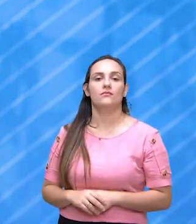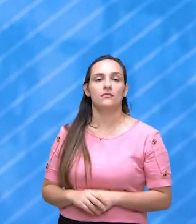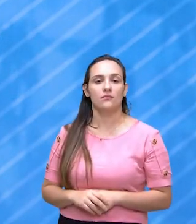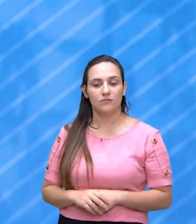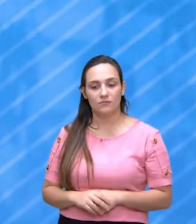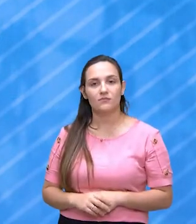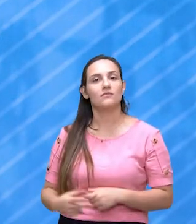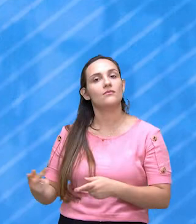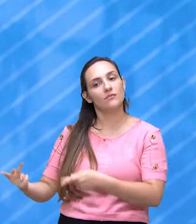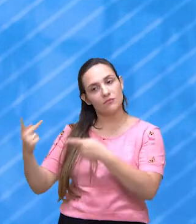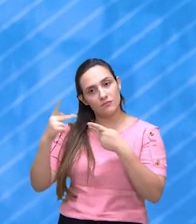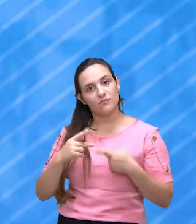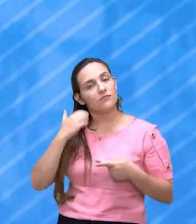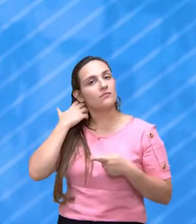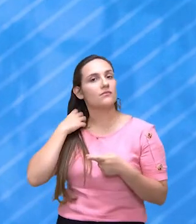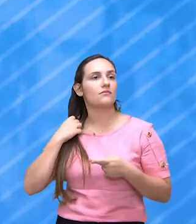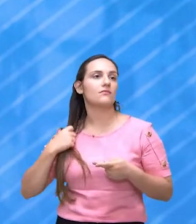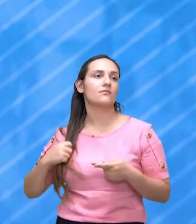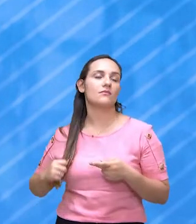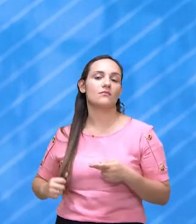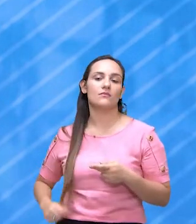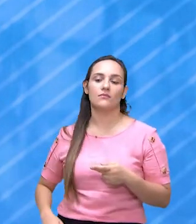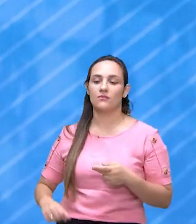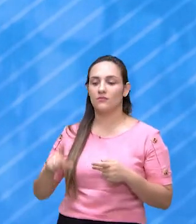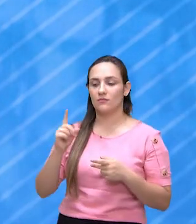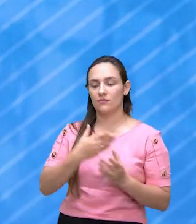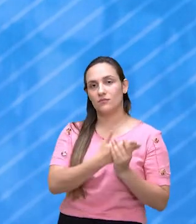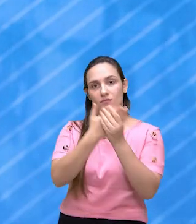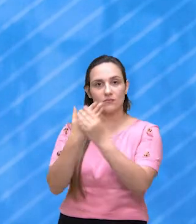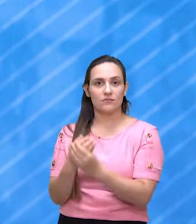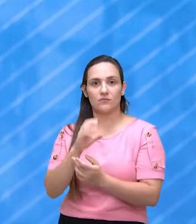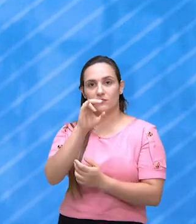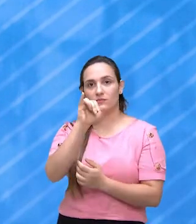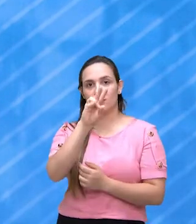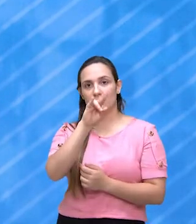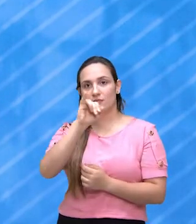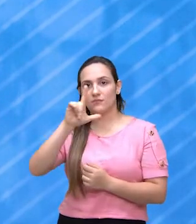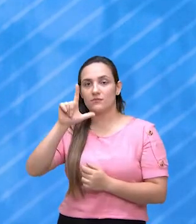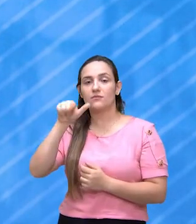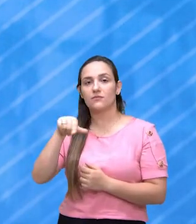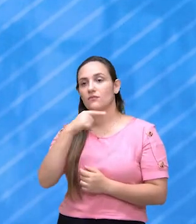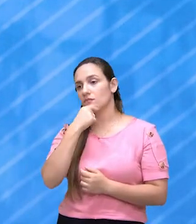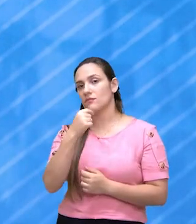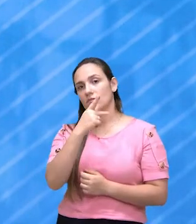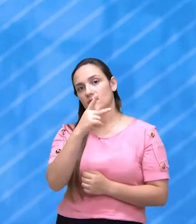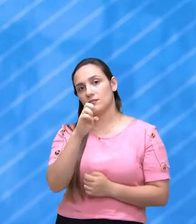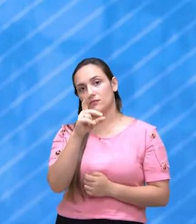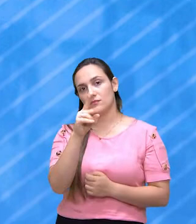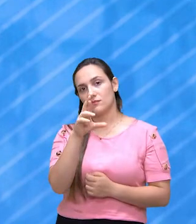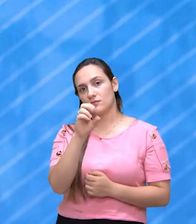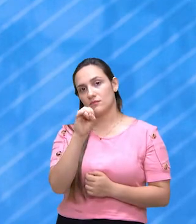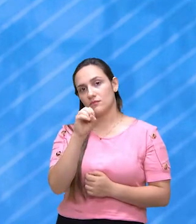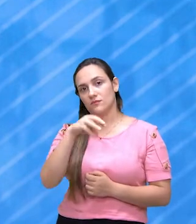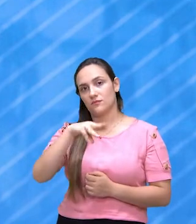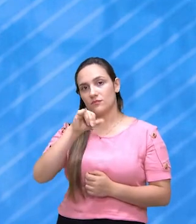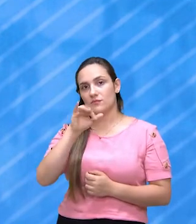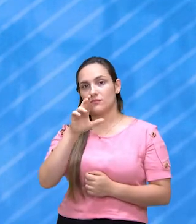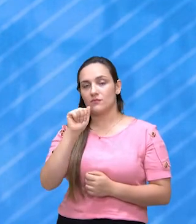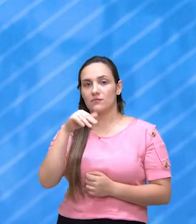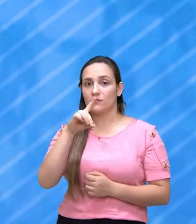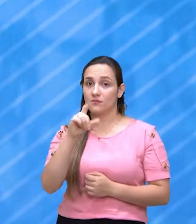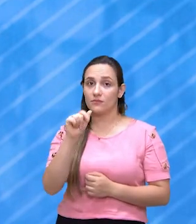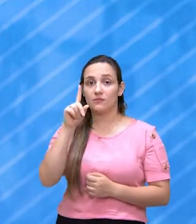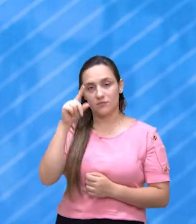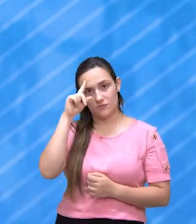Será que em Mato Grosso do Sul a convite do nosso presidente da Comissão de processo civil Nacional Doutor Pedro Miranda então